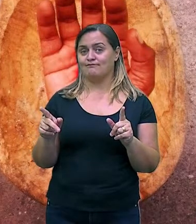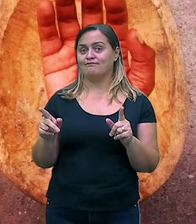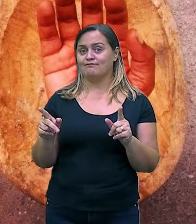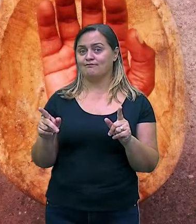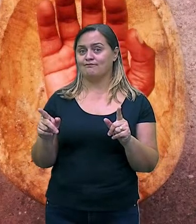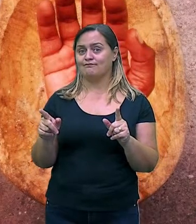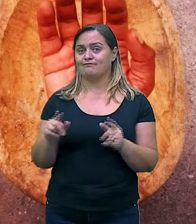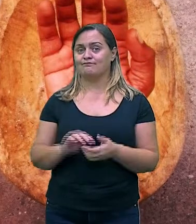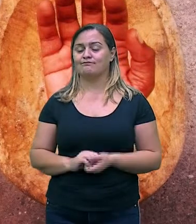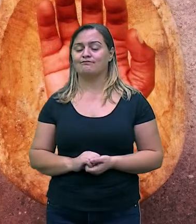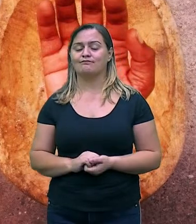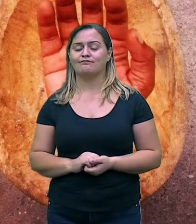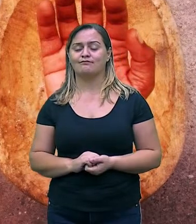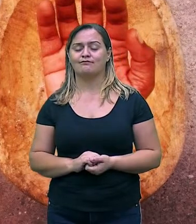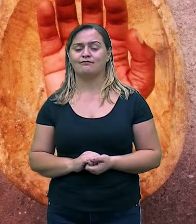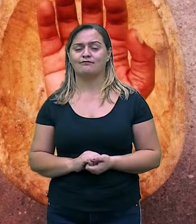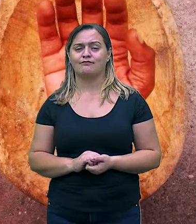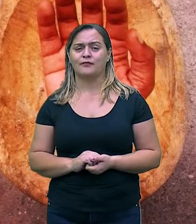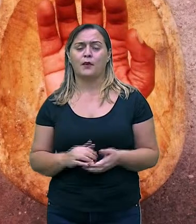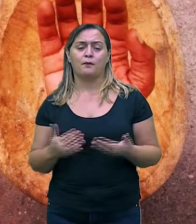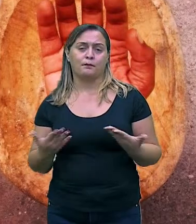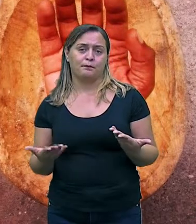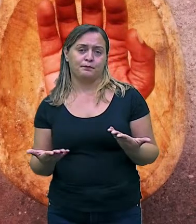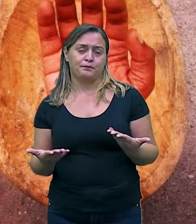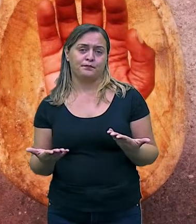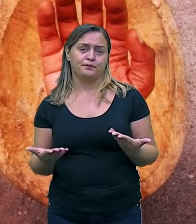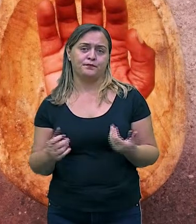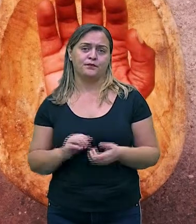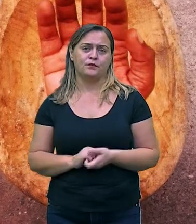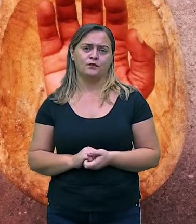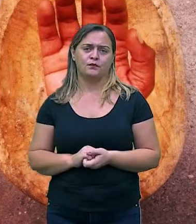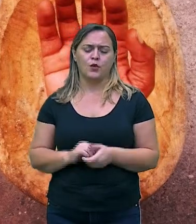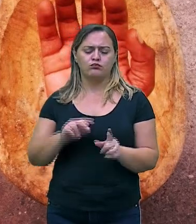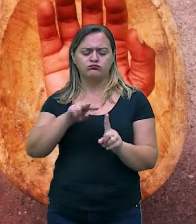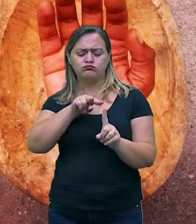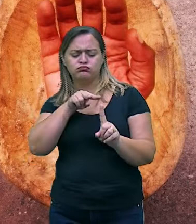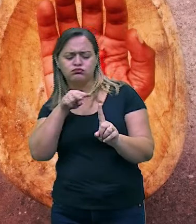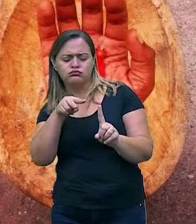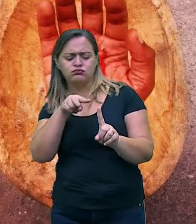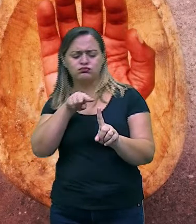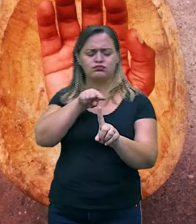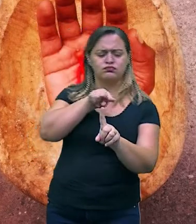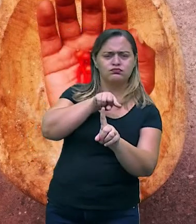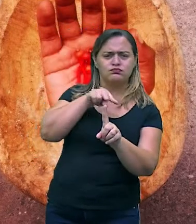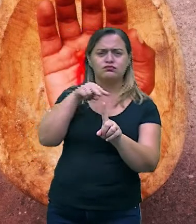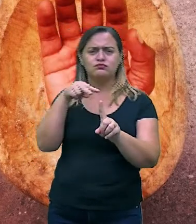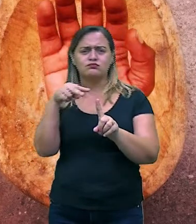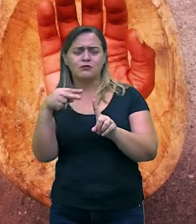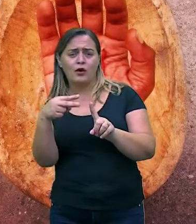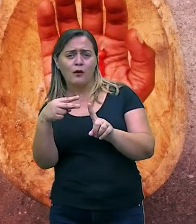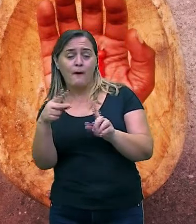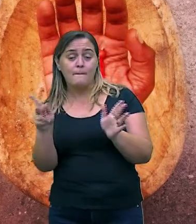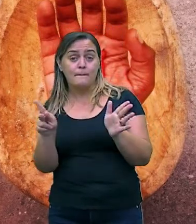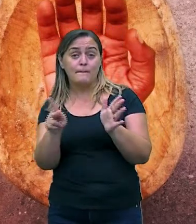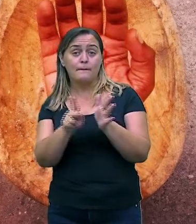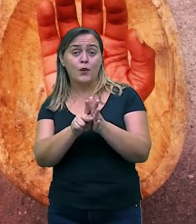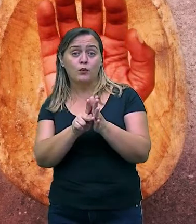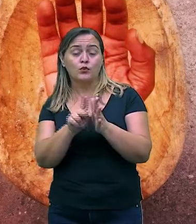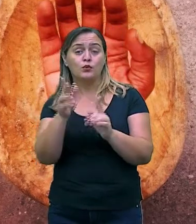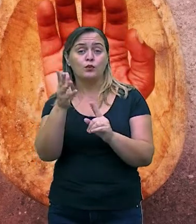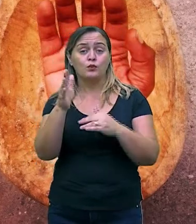Essa interação, ou seja, esse olhar do artista, ele quer representar algo